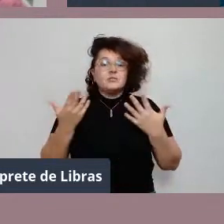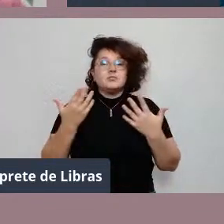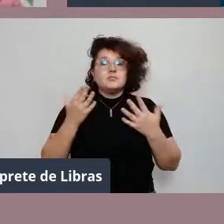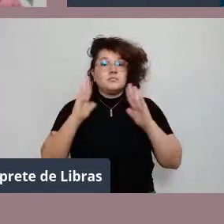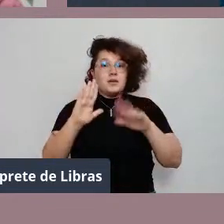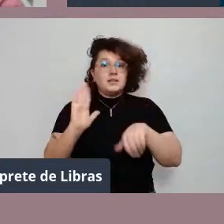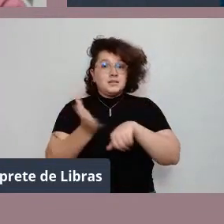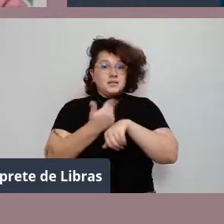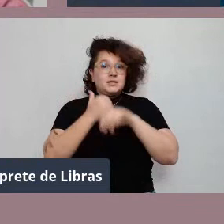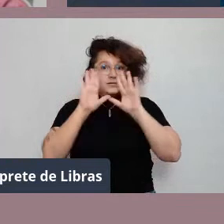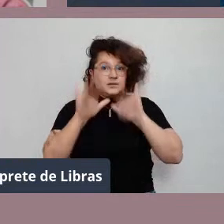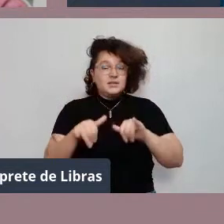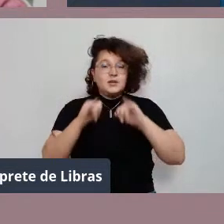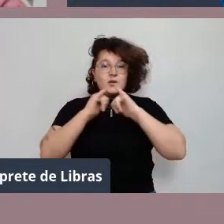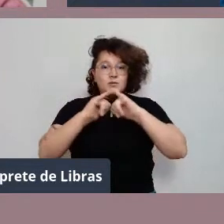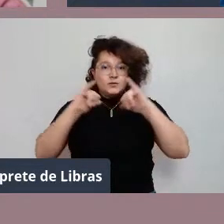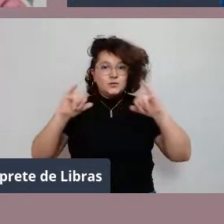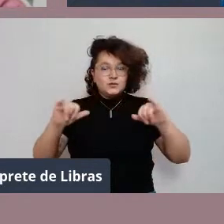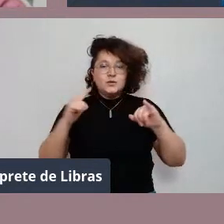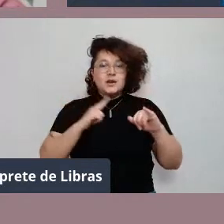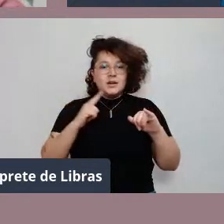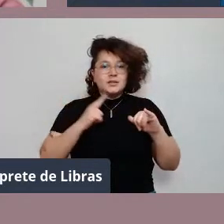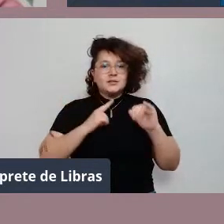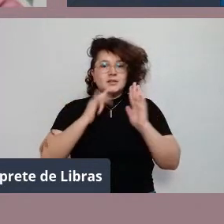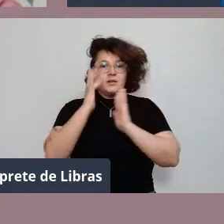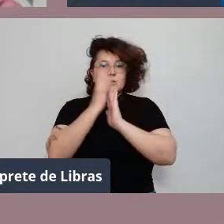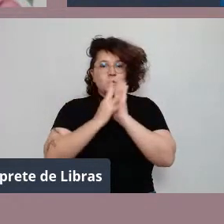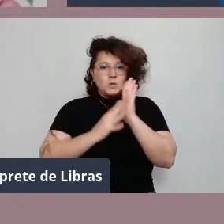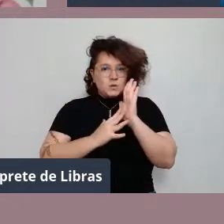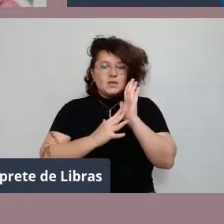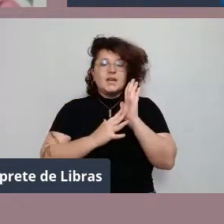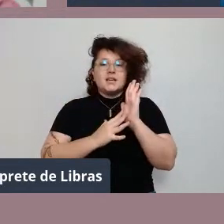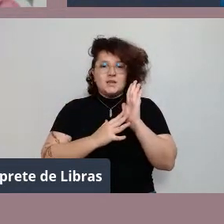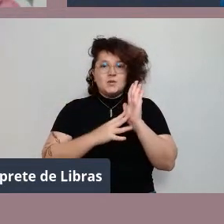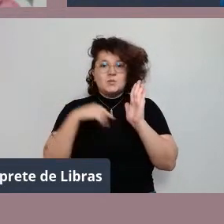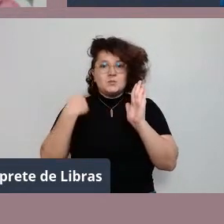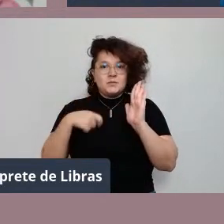terminar. Tem um roteirinho para seguir aqui, para terminar.